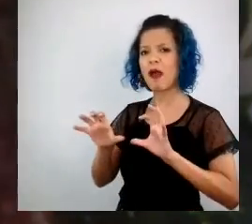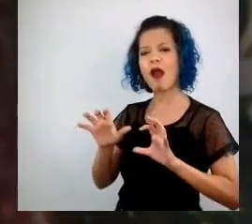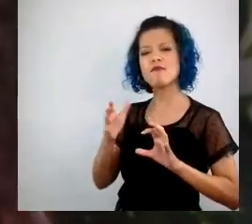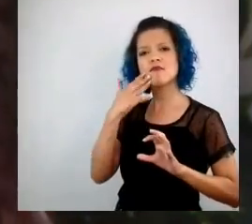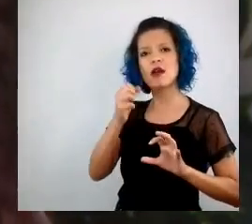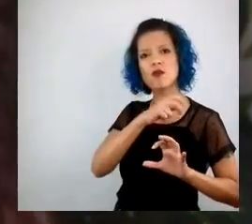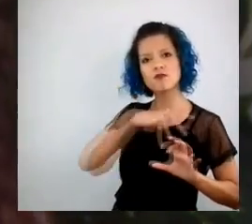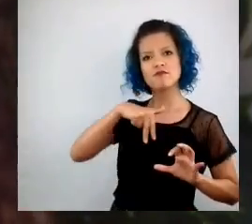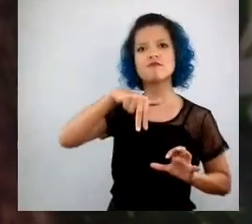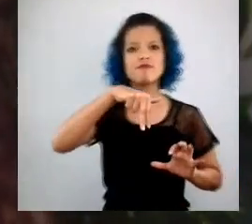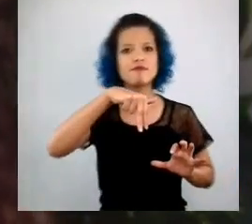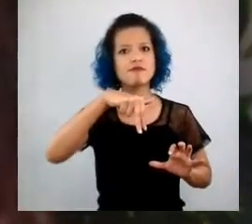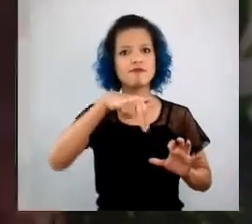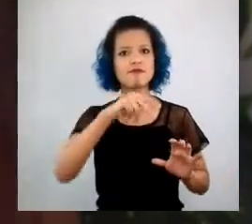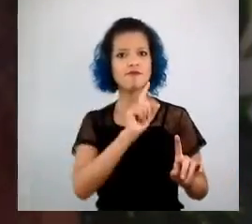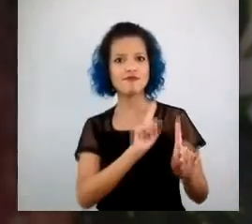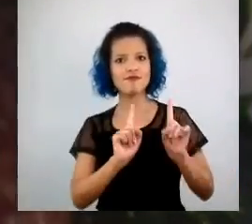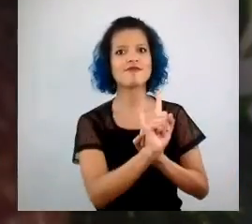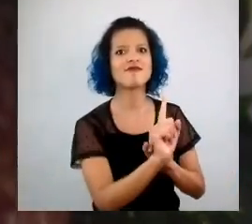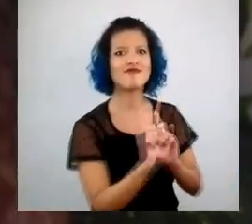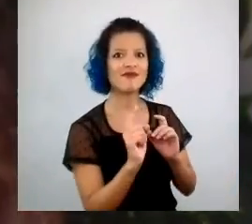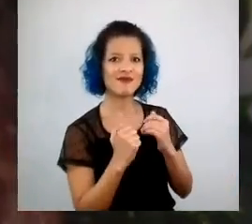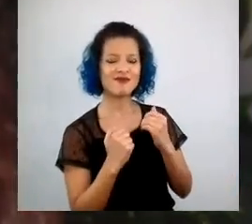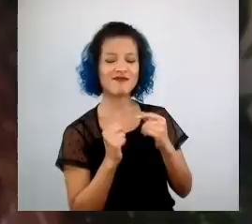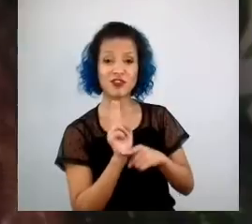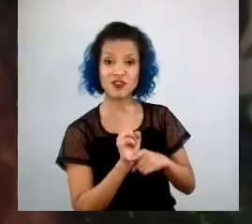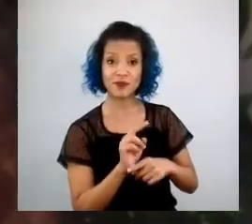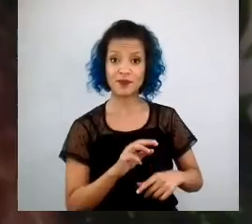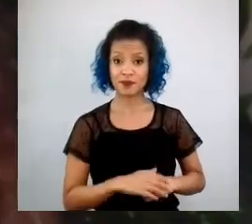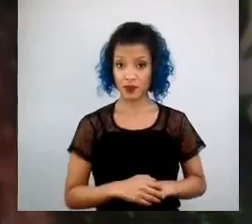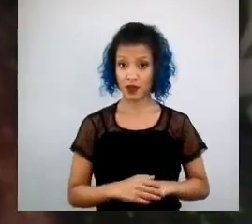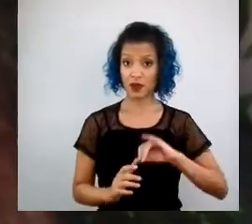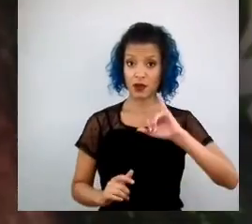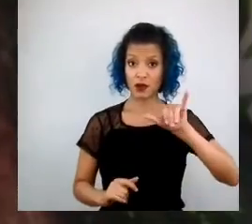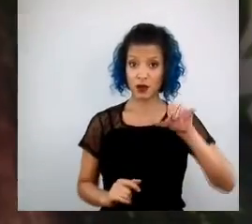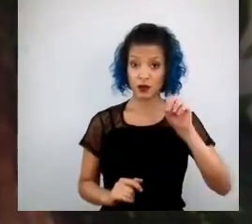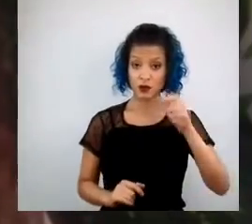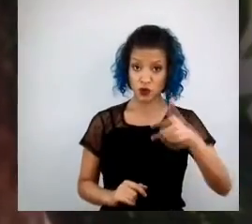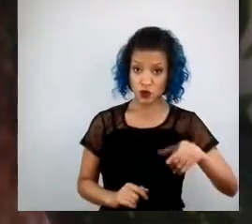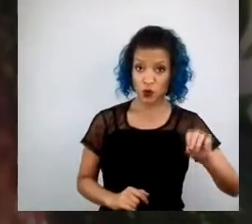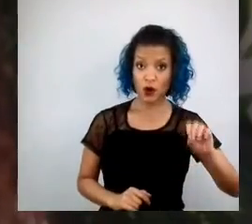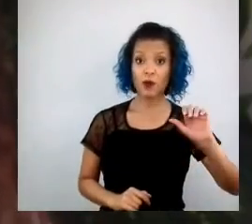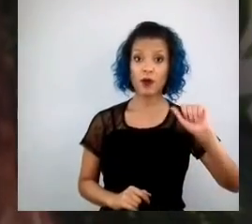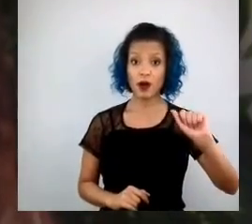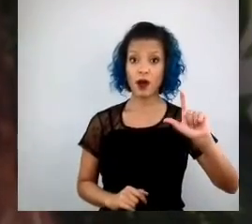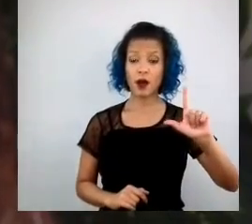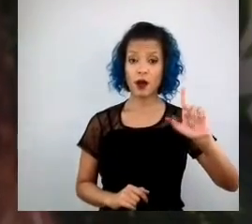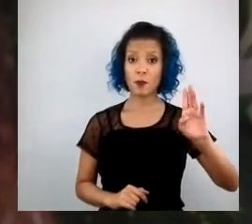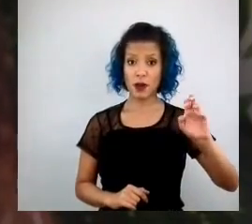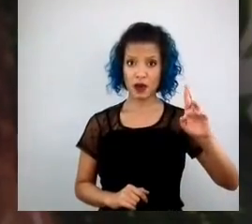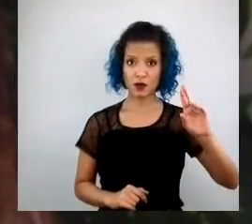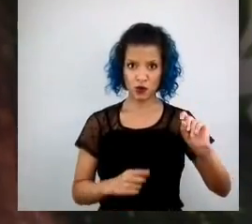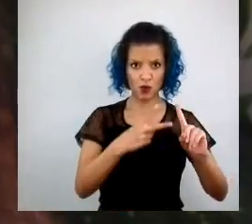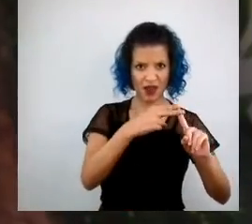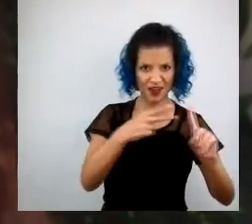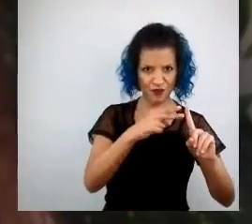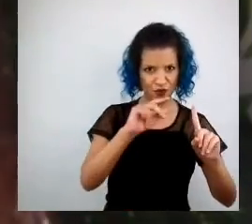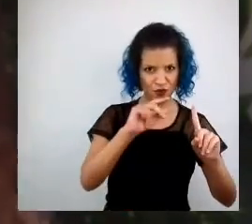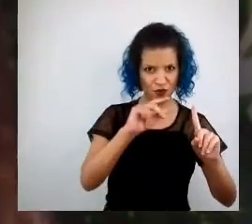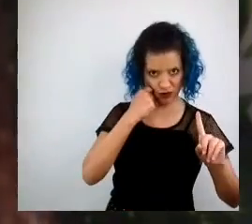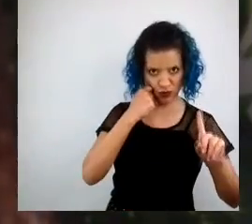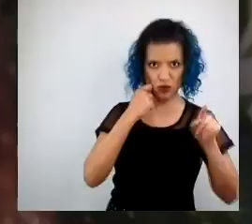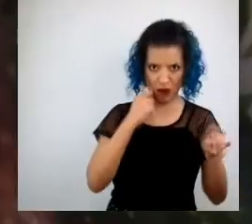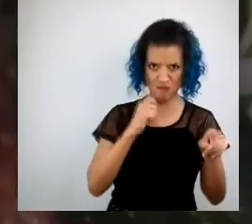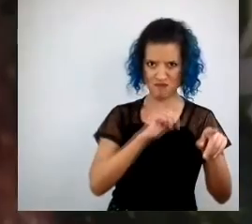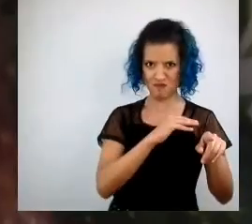O assassinato do João Alberto, assim como o próprio assassinato do George Floyd, é justamente esse efeito